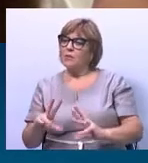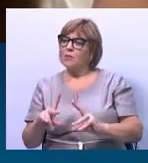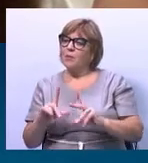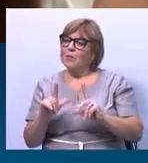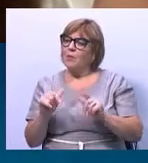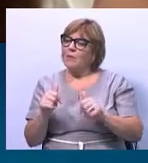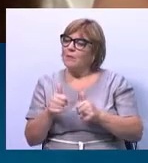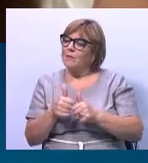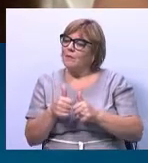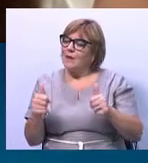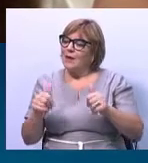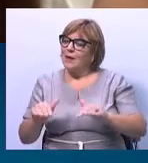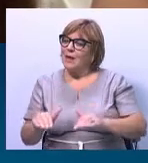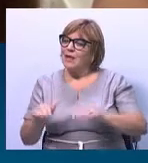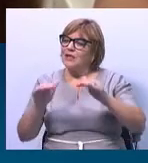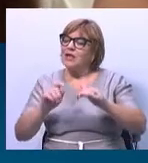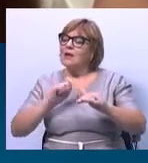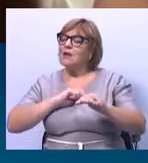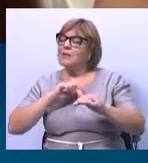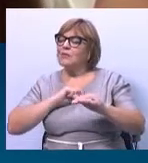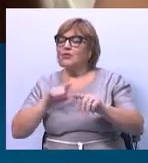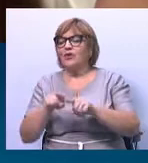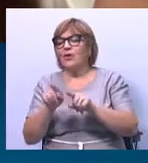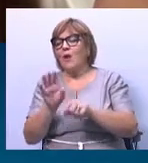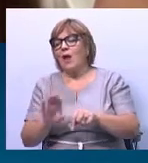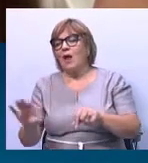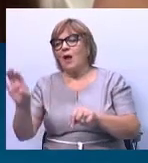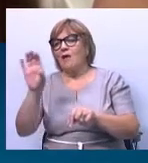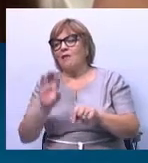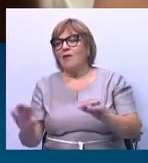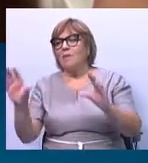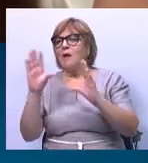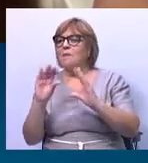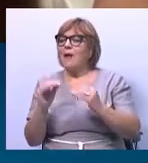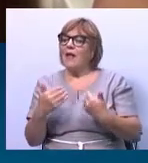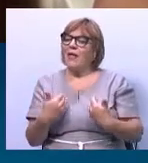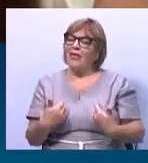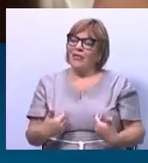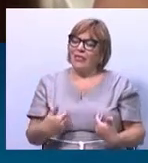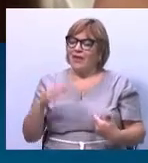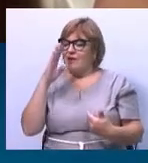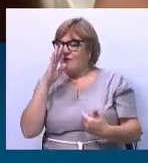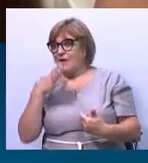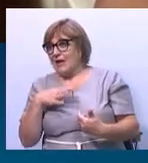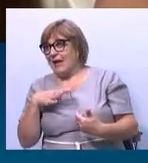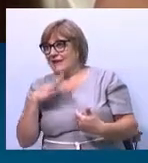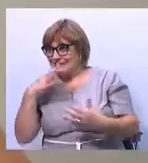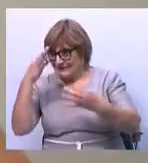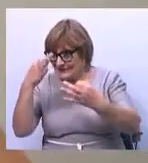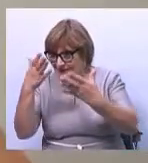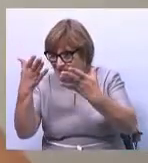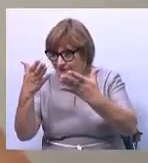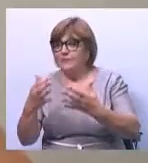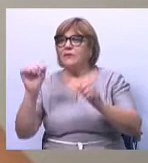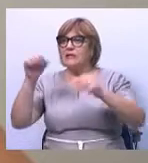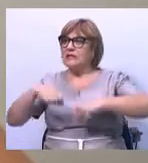harmonioso, de também crescer com as emoções de uma forma também mais tranquila, se quiser, Ana Margarida. Sim,